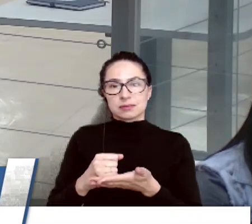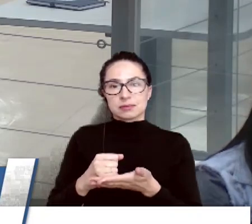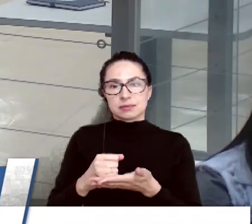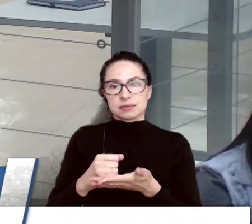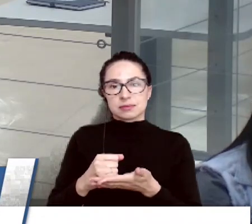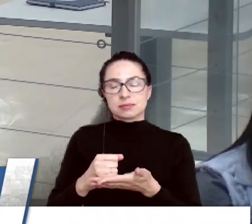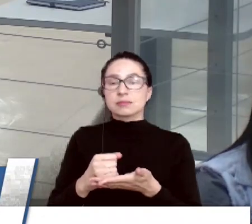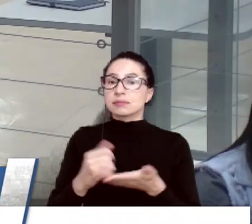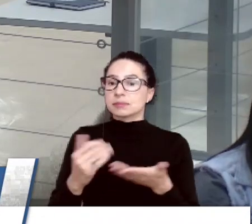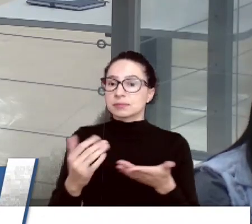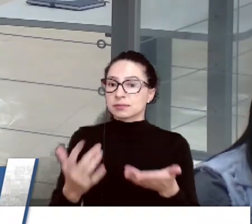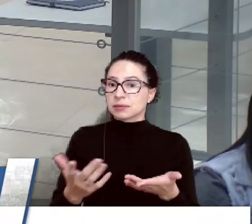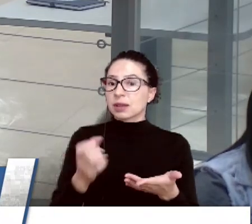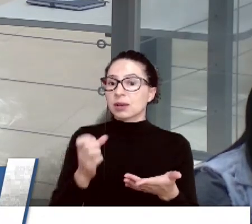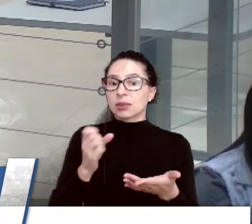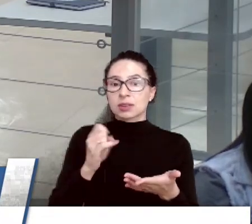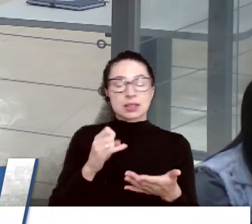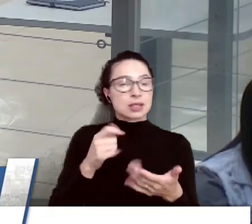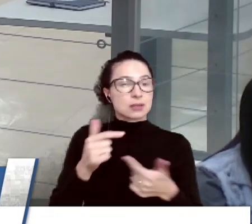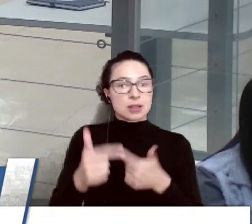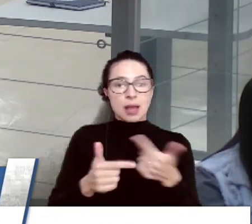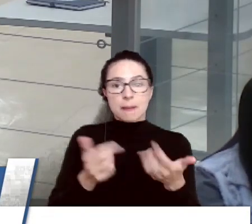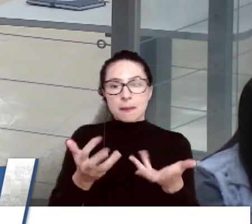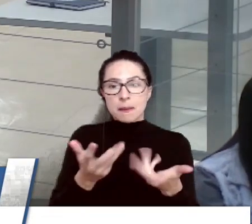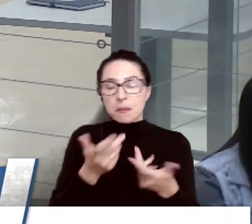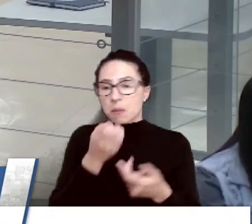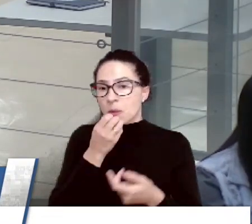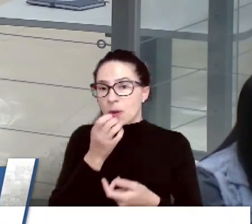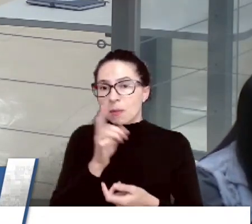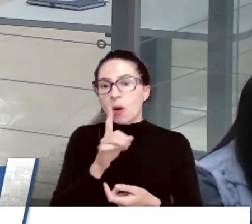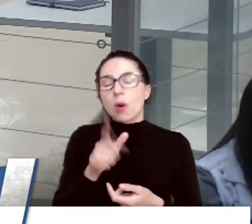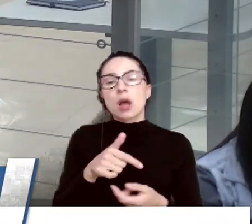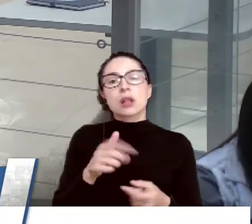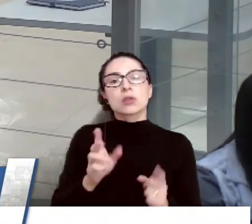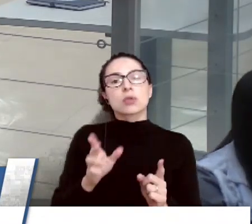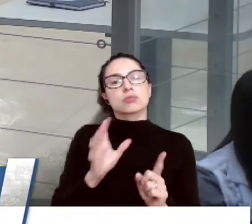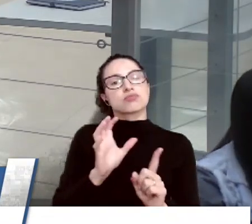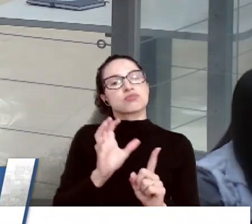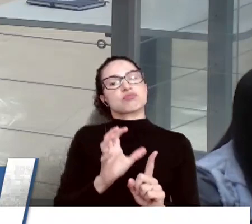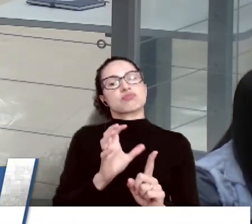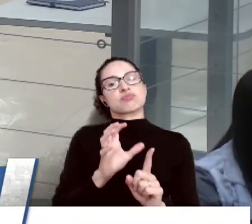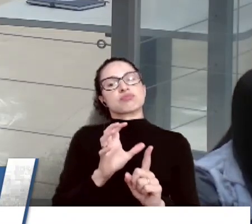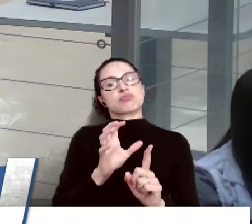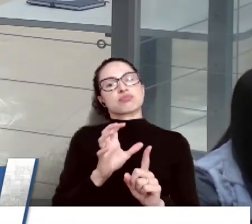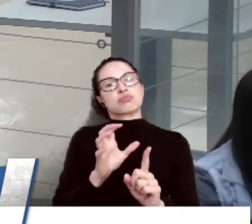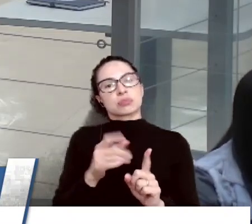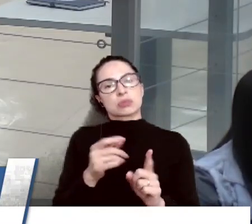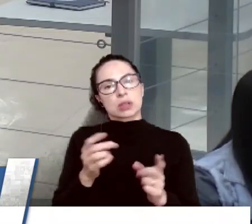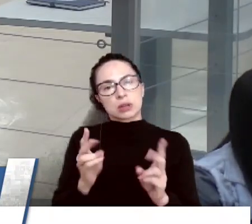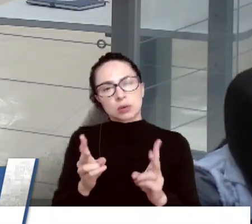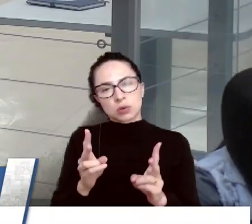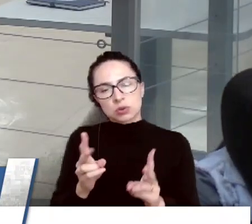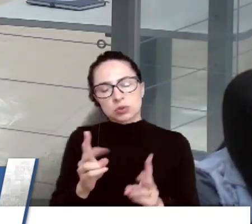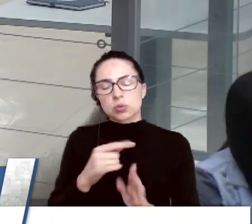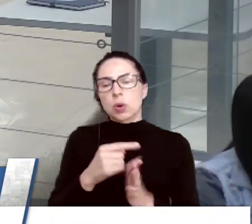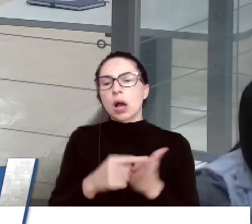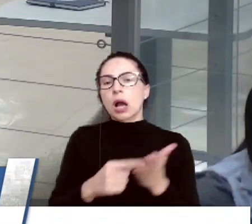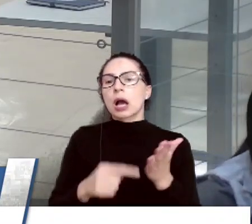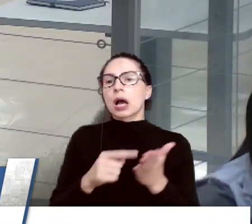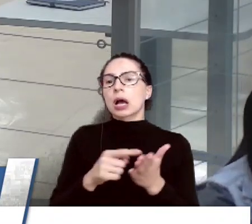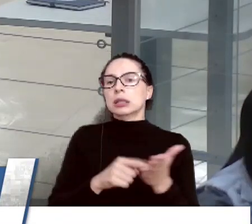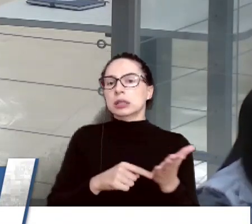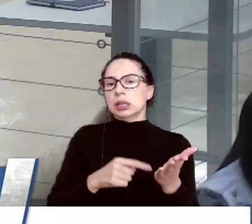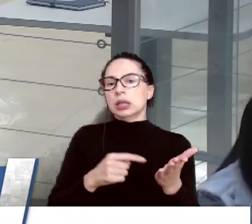Então, além de não prestar um bom serviço, eles pressionam permanentemente a agência de regulação, anula o